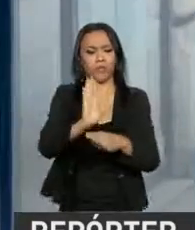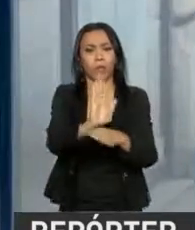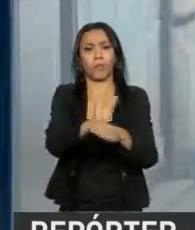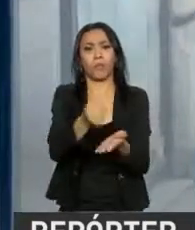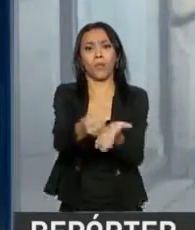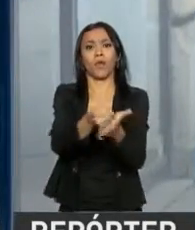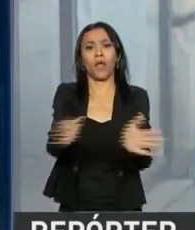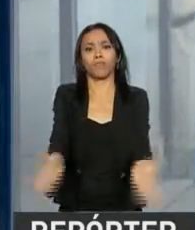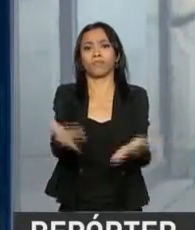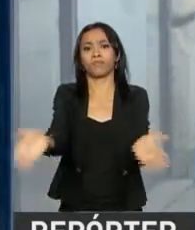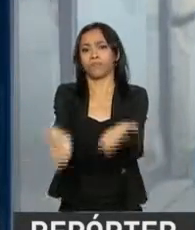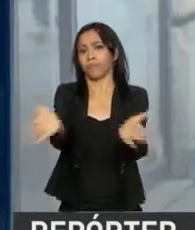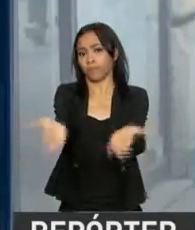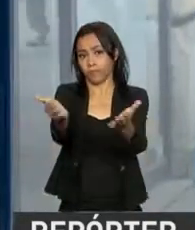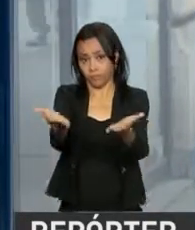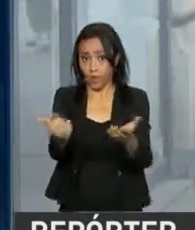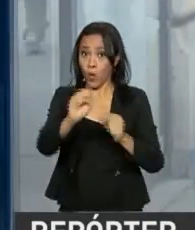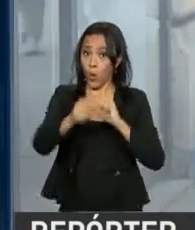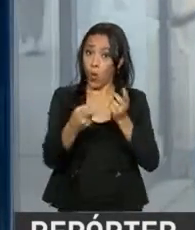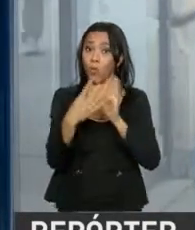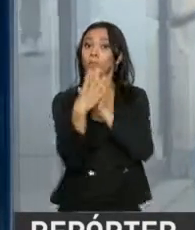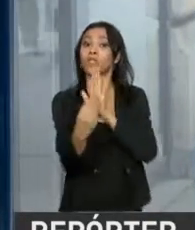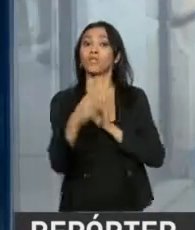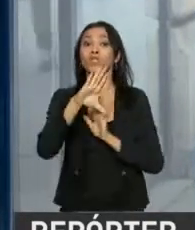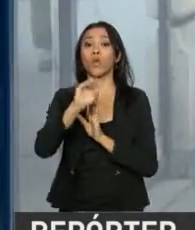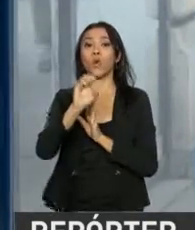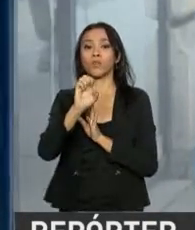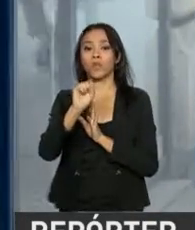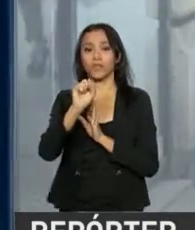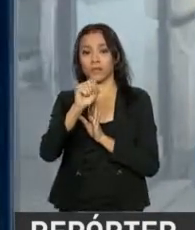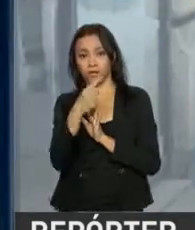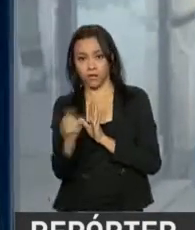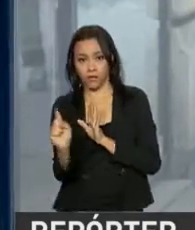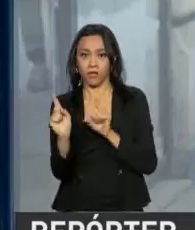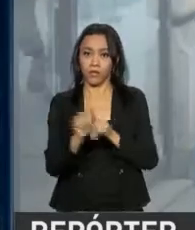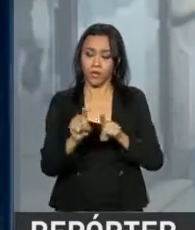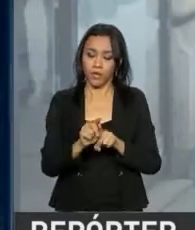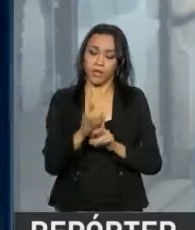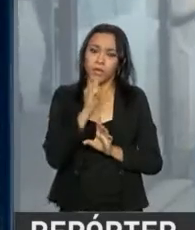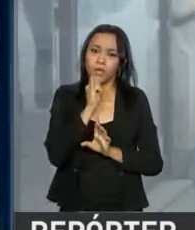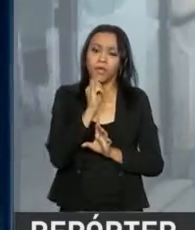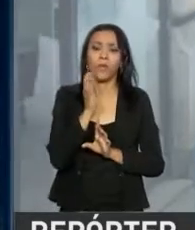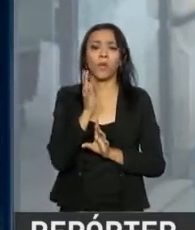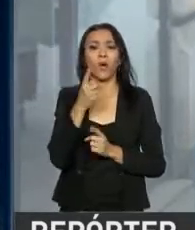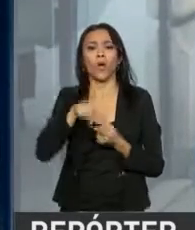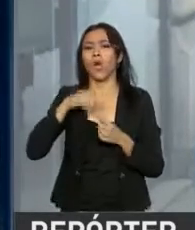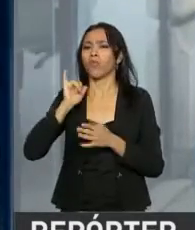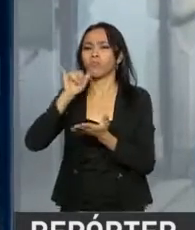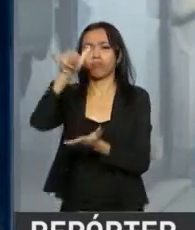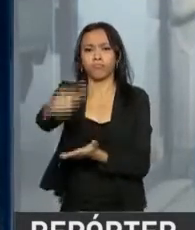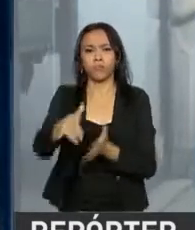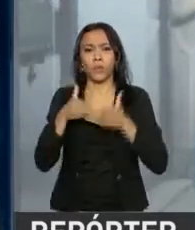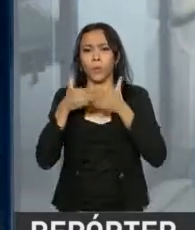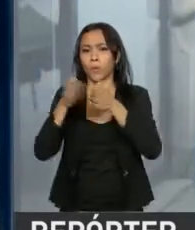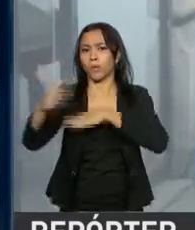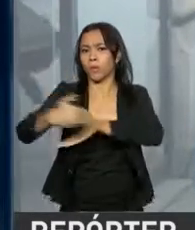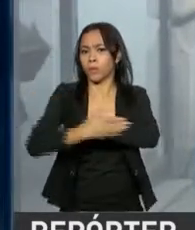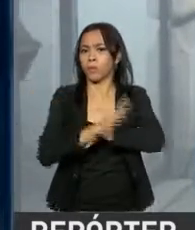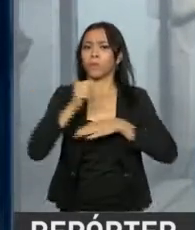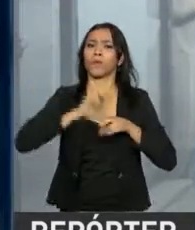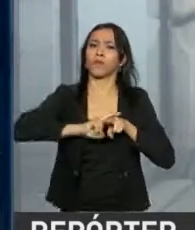isso por meio da venda ou concessão. Esses setores incluem, por exemplo, portos, aeroportos,